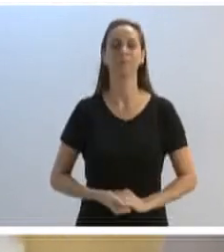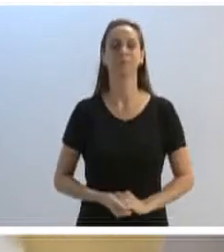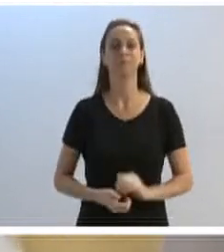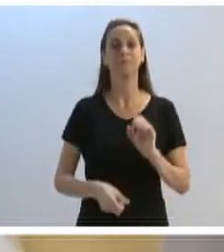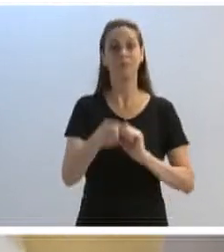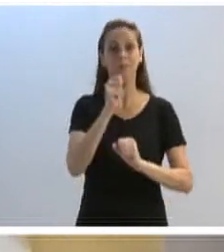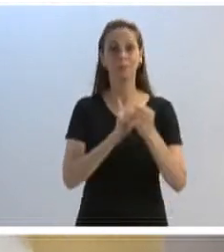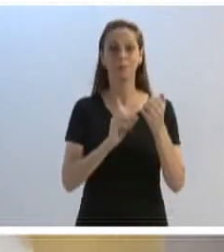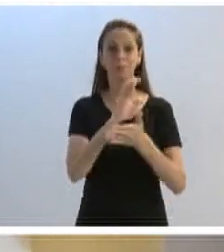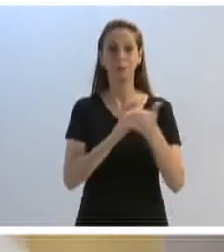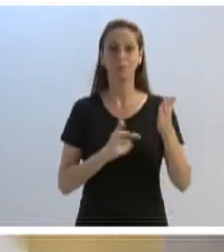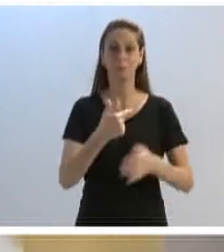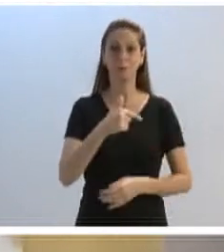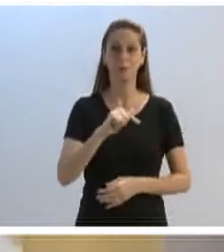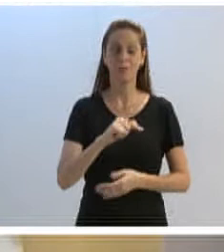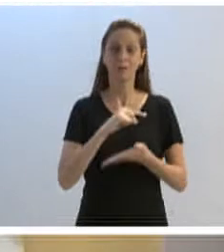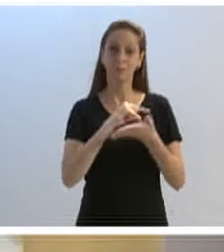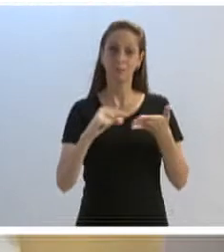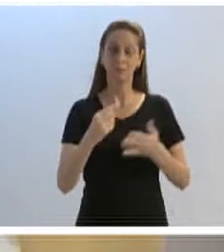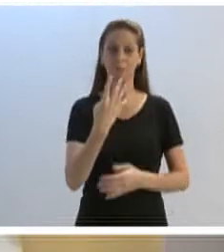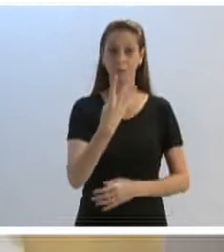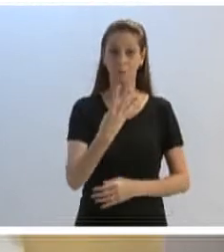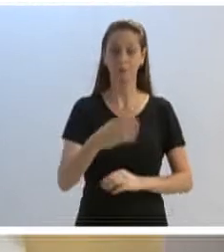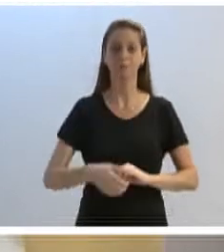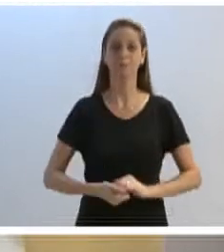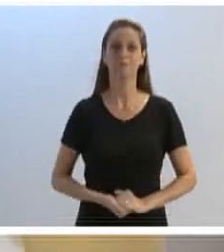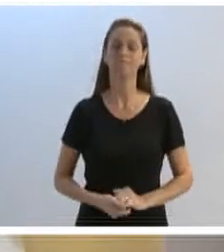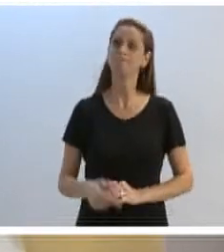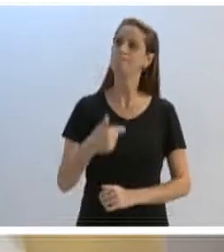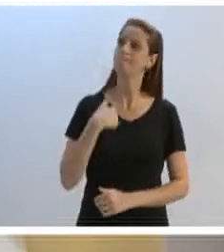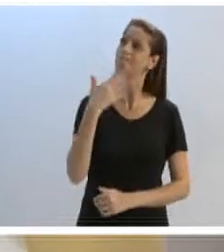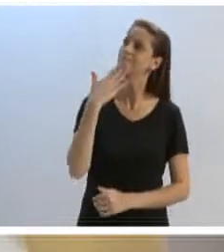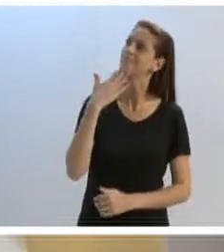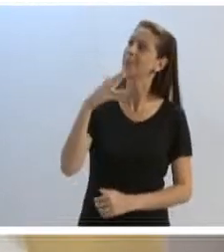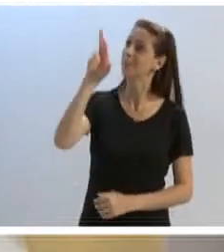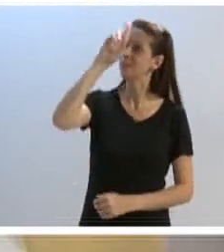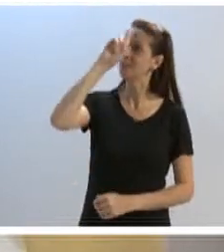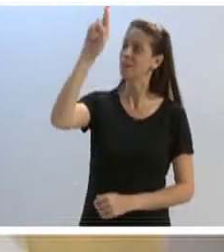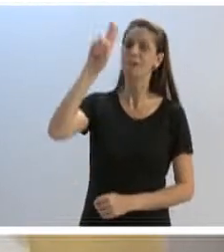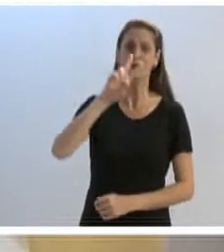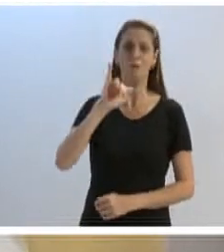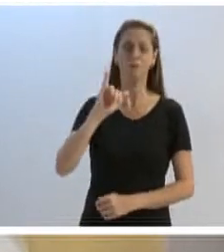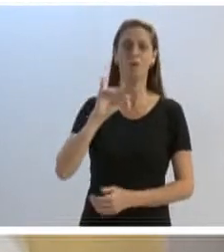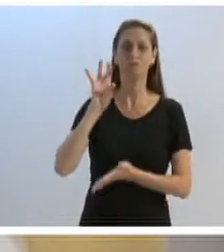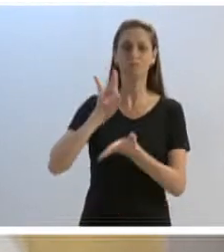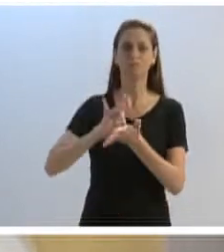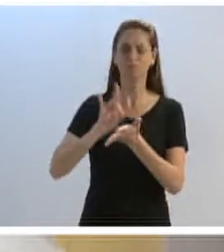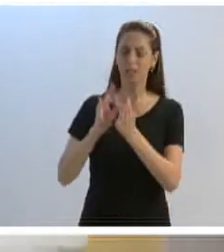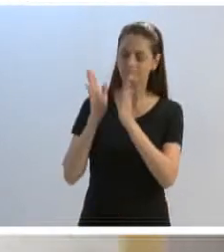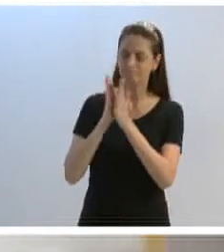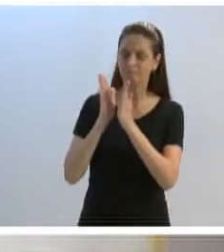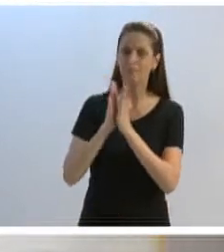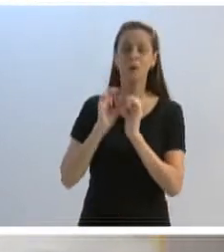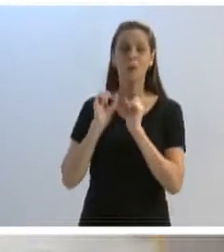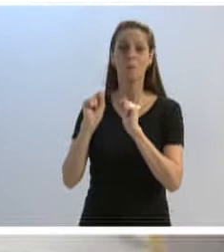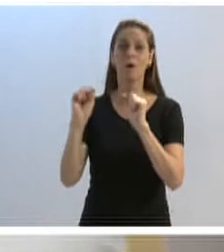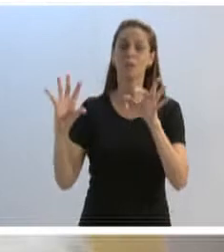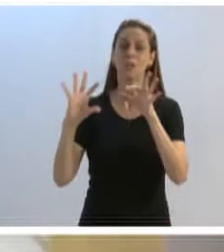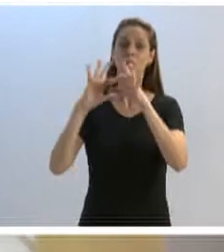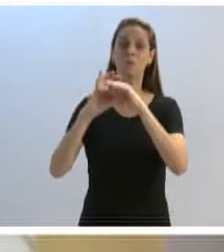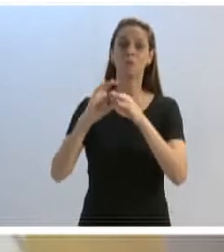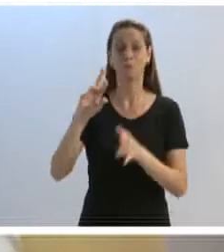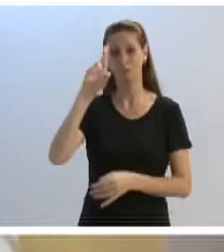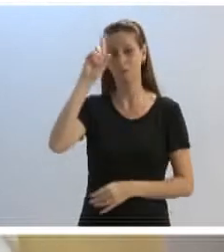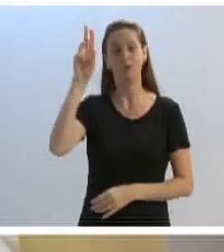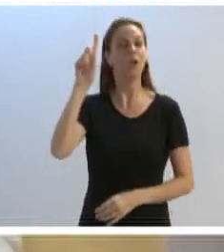Salmos 27 e 4. Uma coisa peço ao Senhor e a buscarei, que possa morar na casa do Senhor